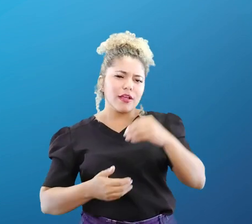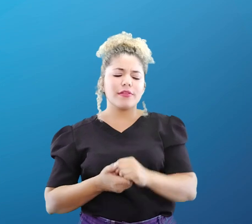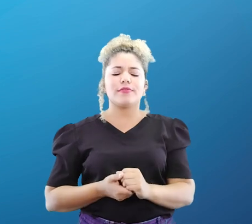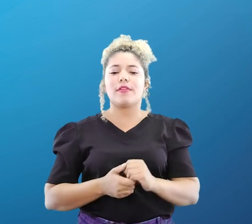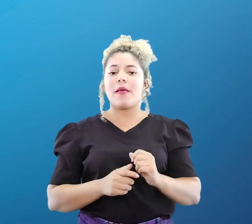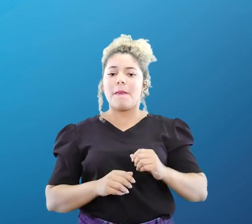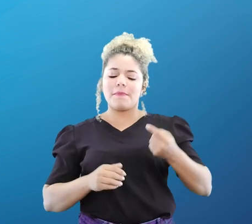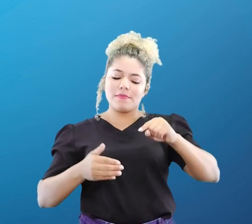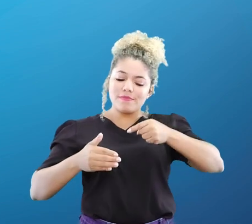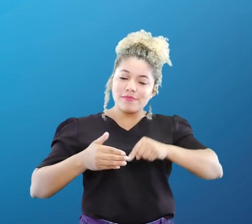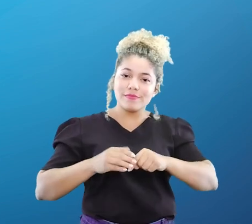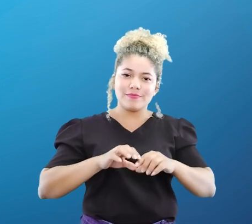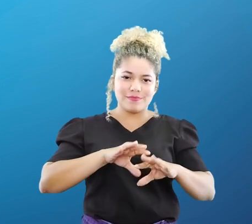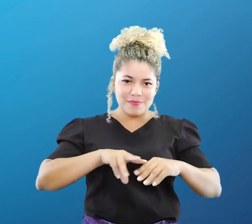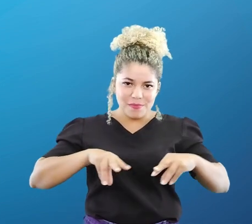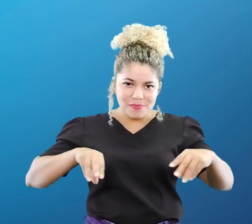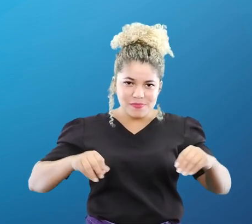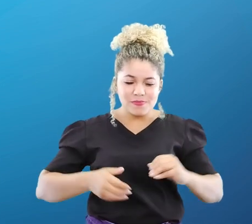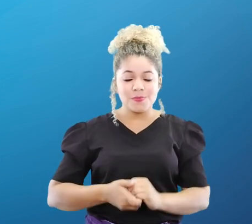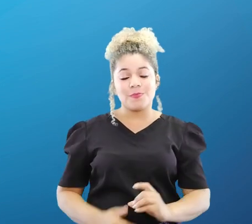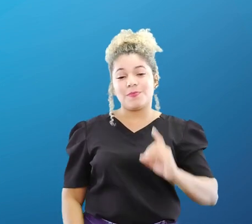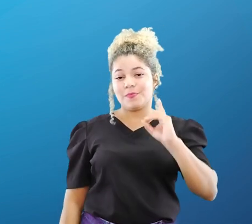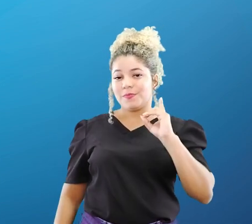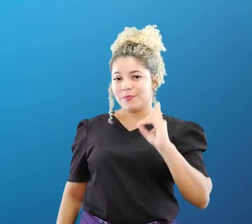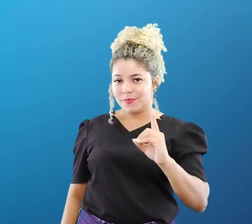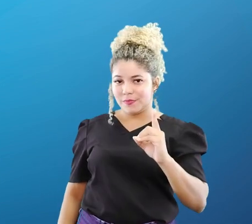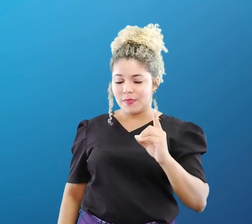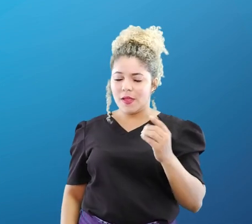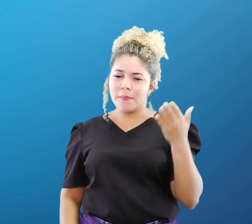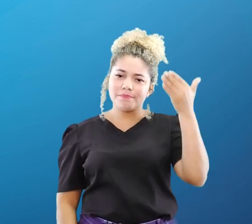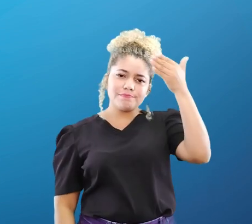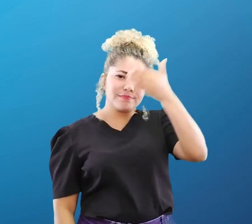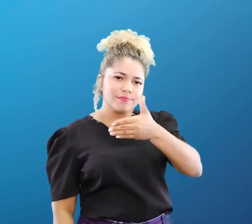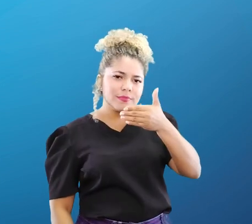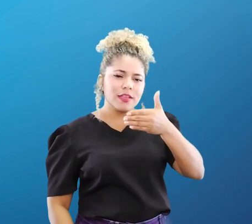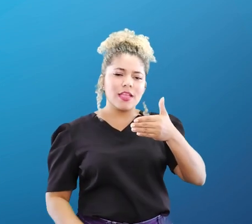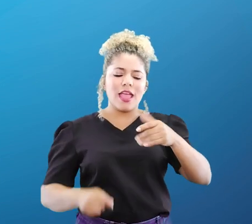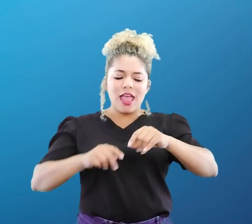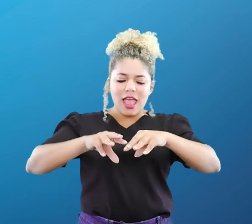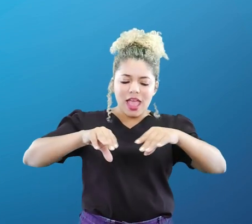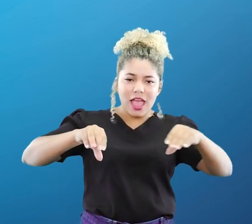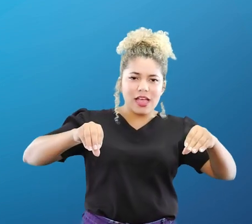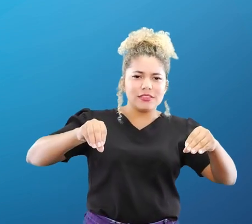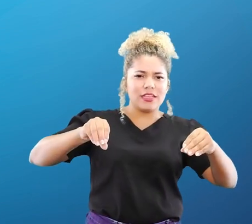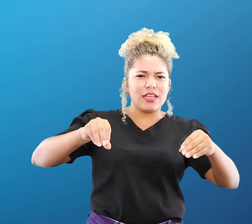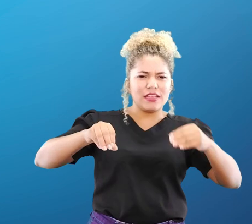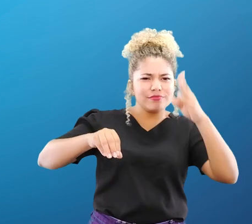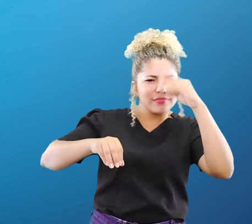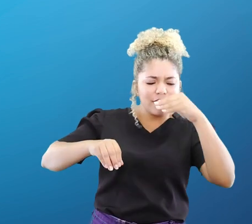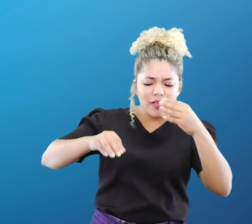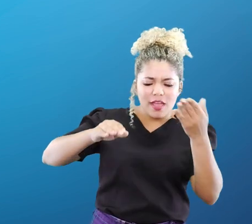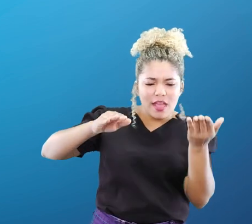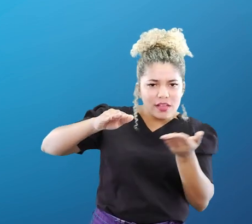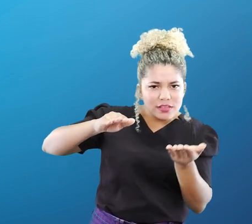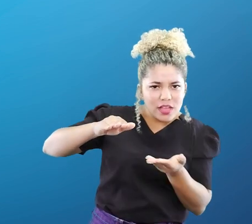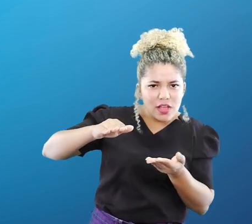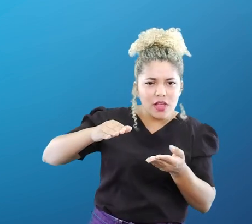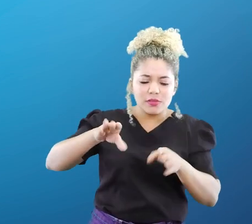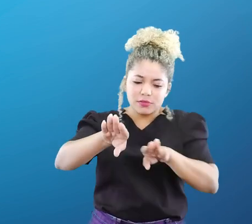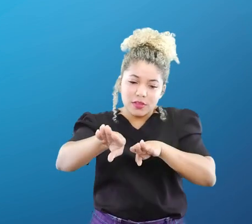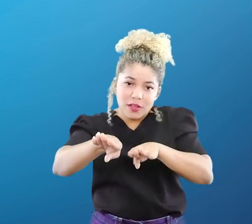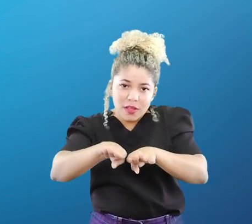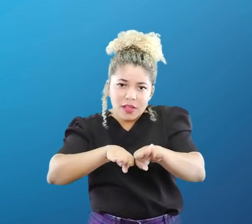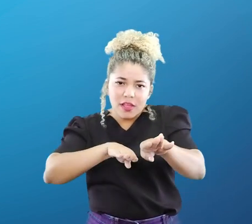mais externa. D. Constatação de que a crosta terrestre é descontínua e fragmentada, cujos